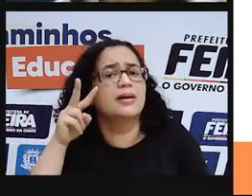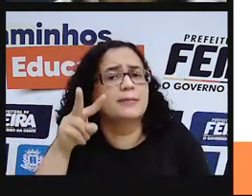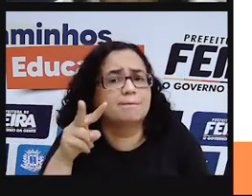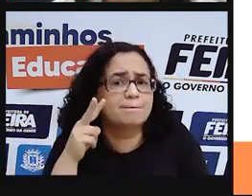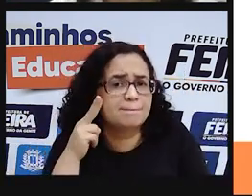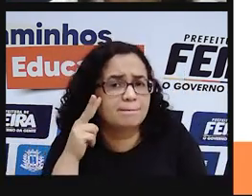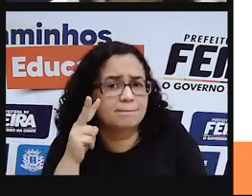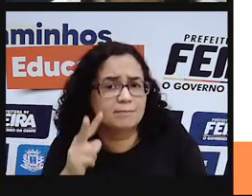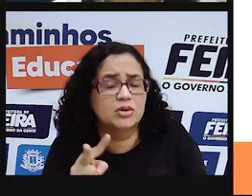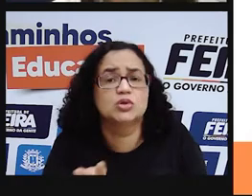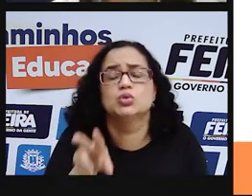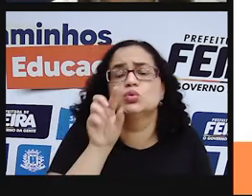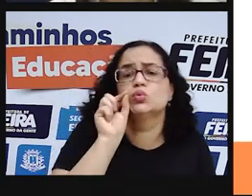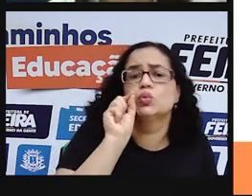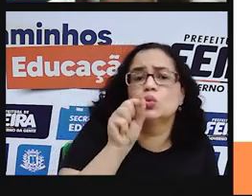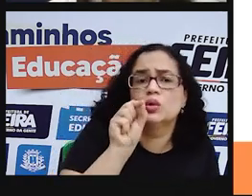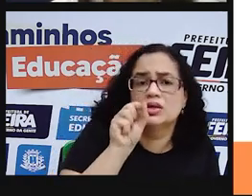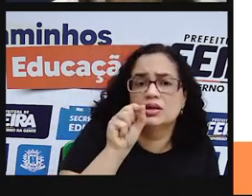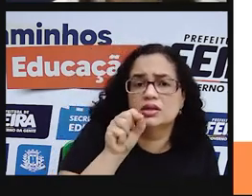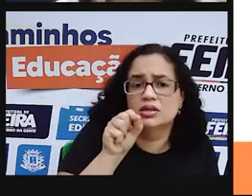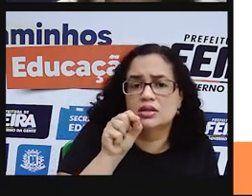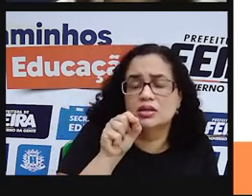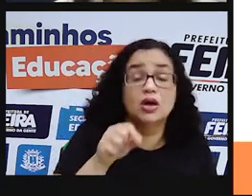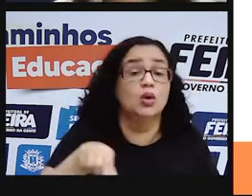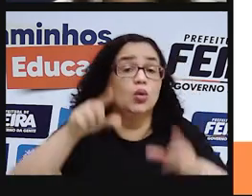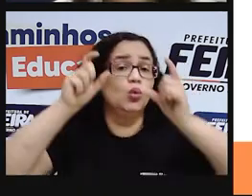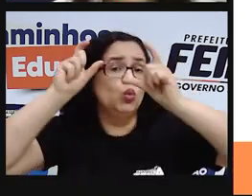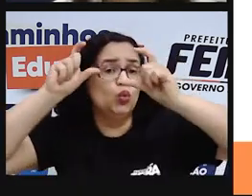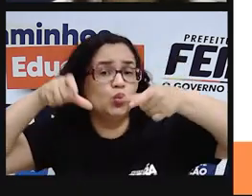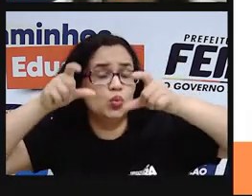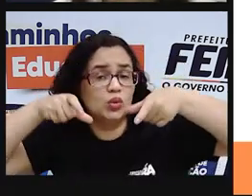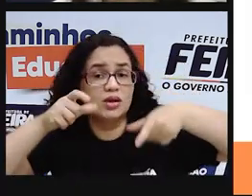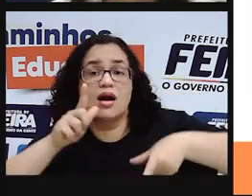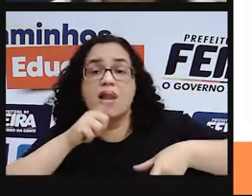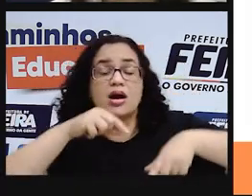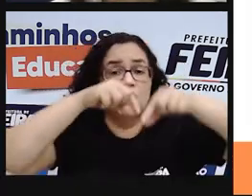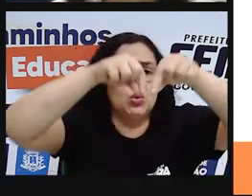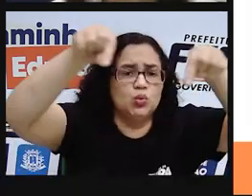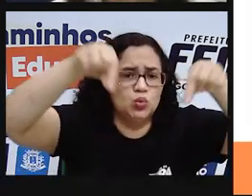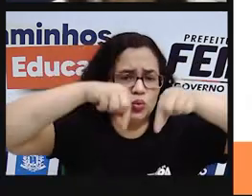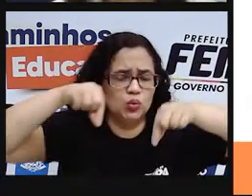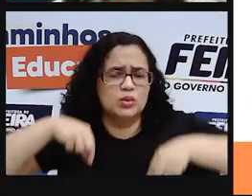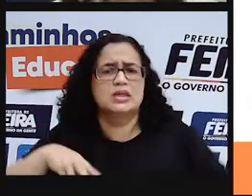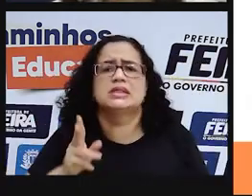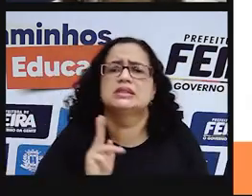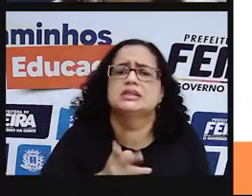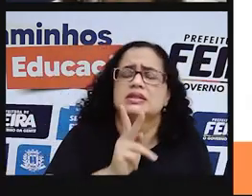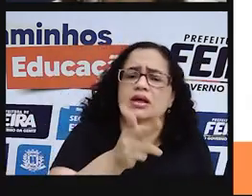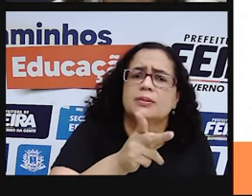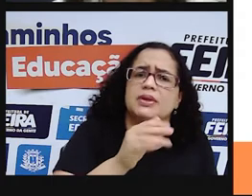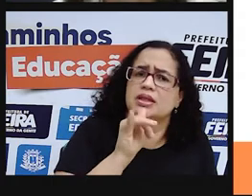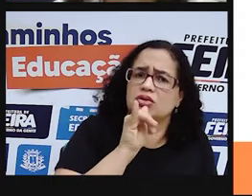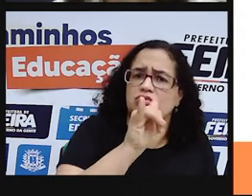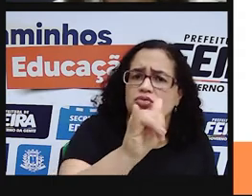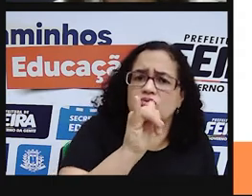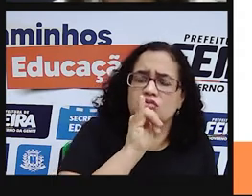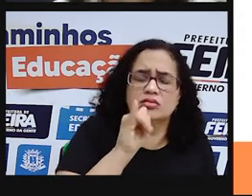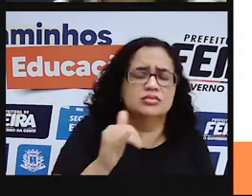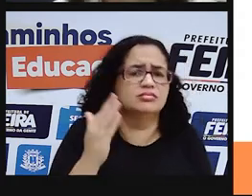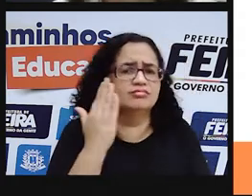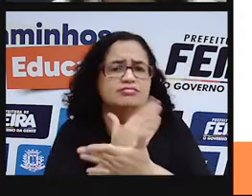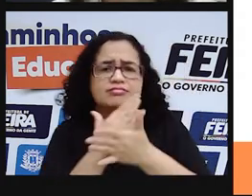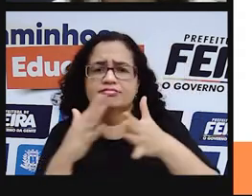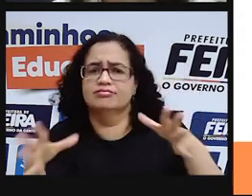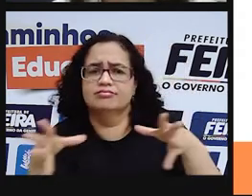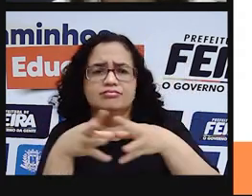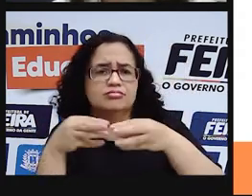que entre as definições ou a localização dessas Lagoas sempre tem a informação de destruição